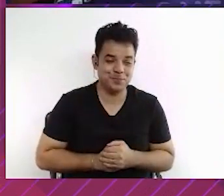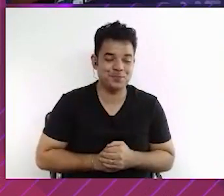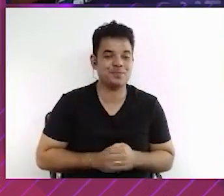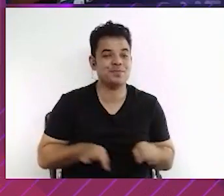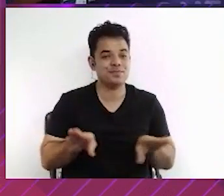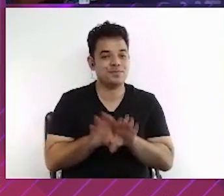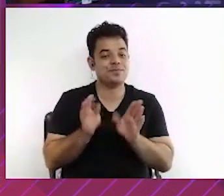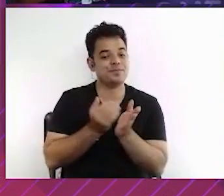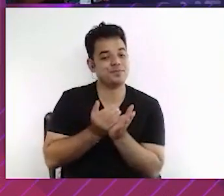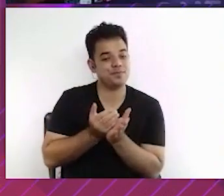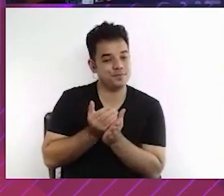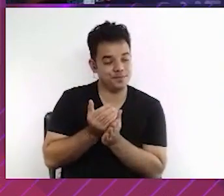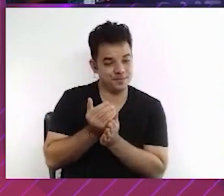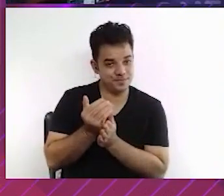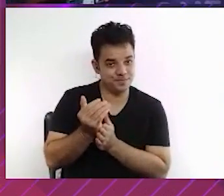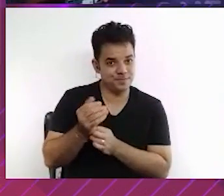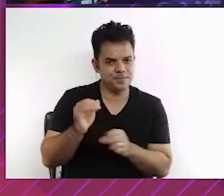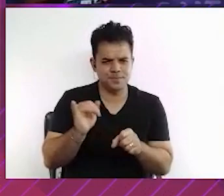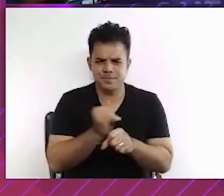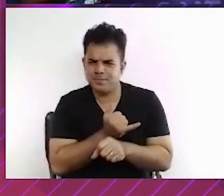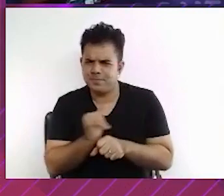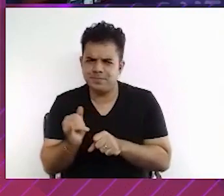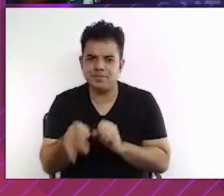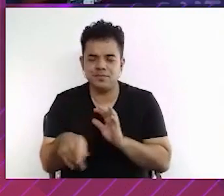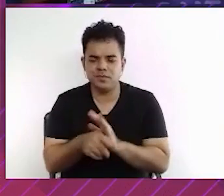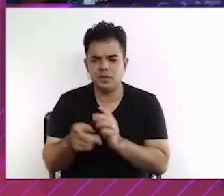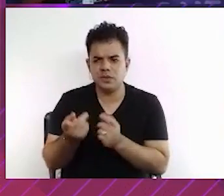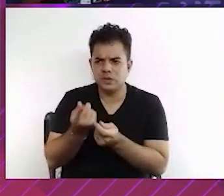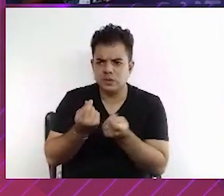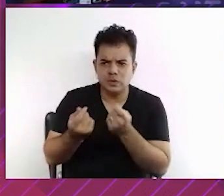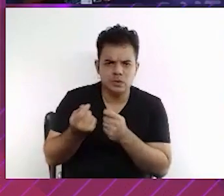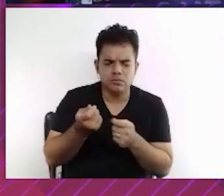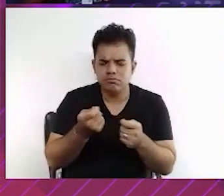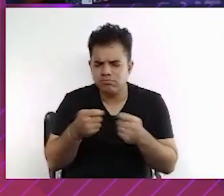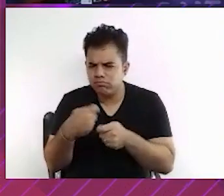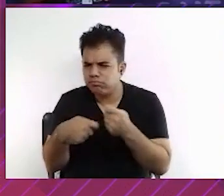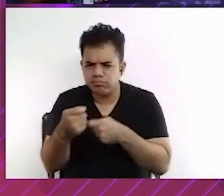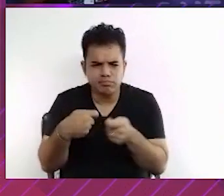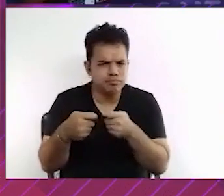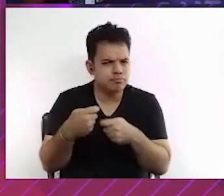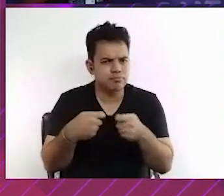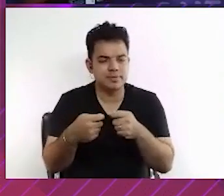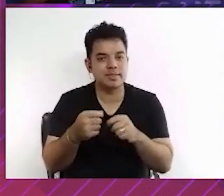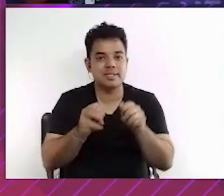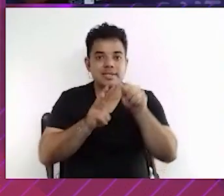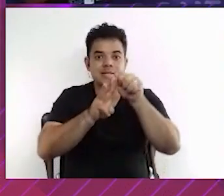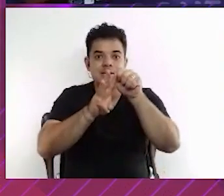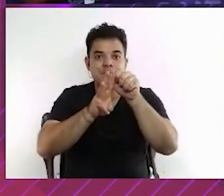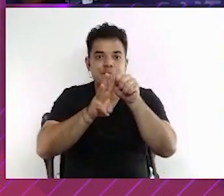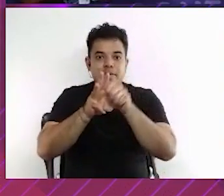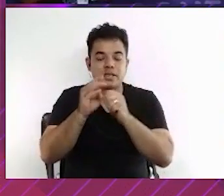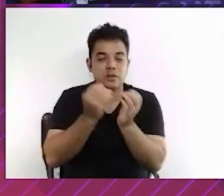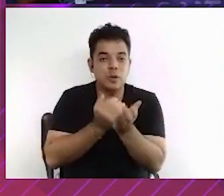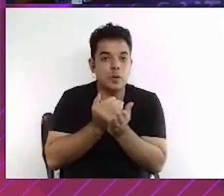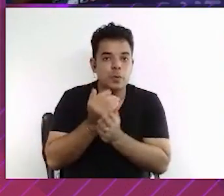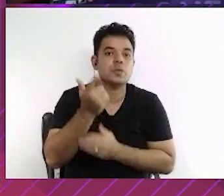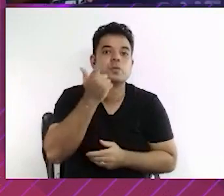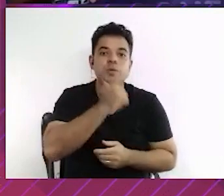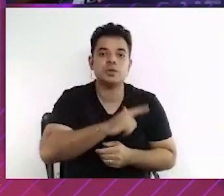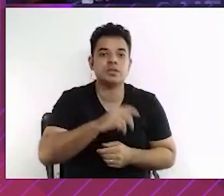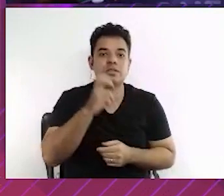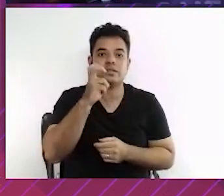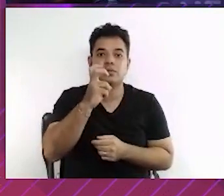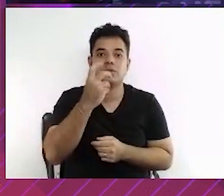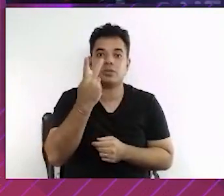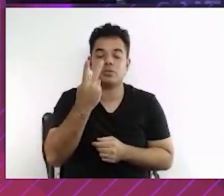inicialmente, a gente conseguiu otimizar o custo do pessoal nos 3 primeiros meses em R$52 mil